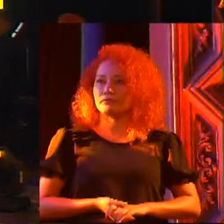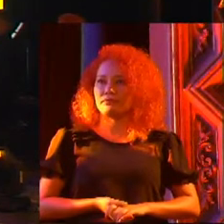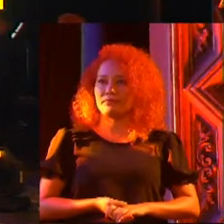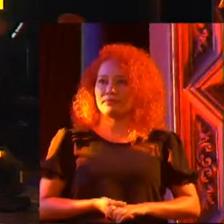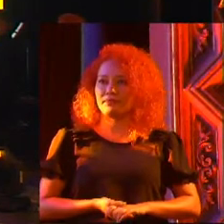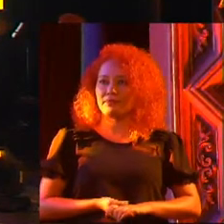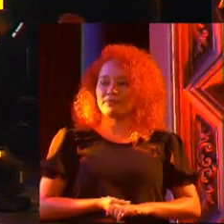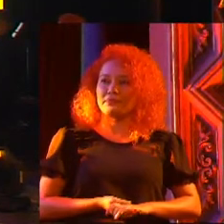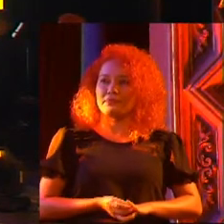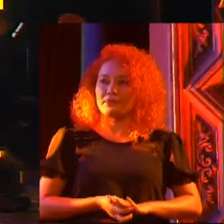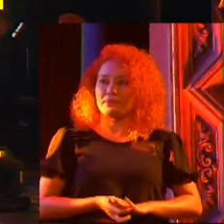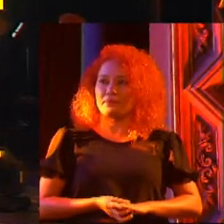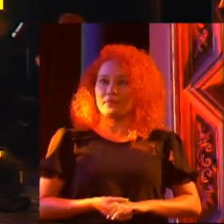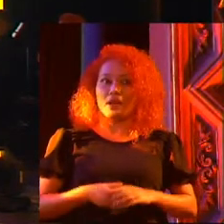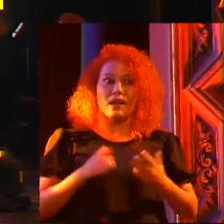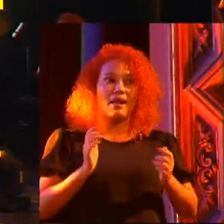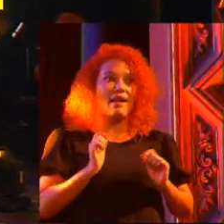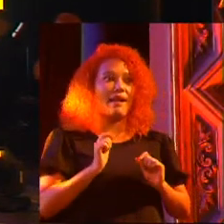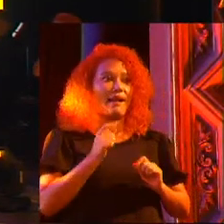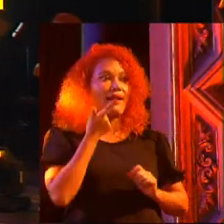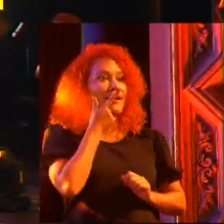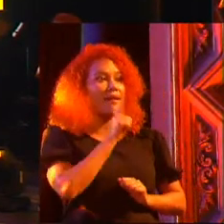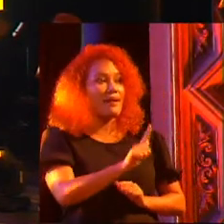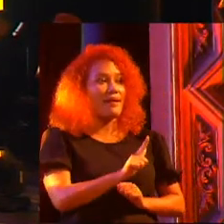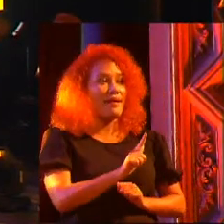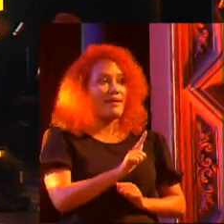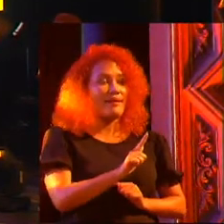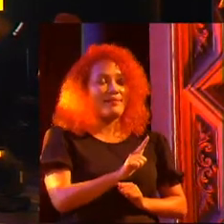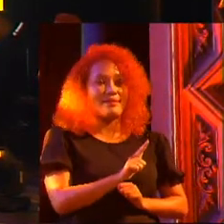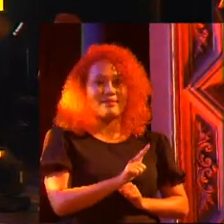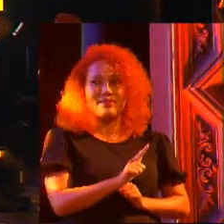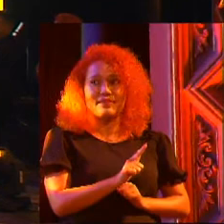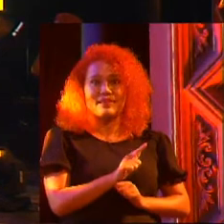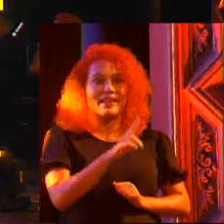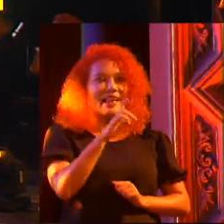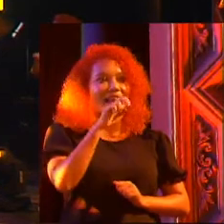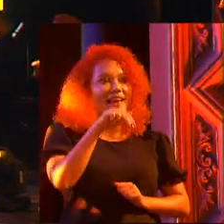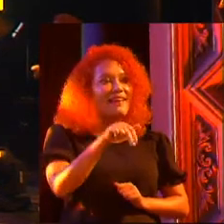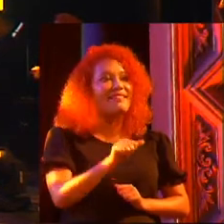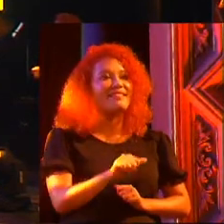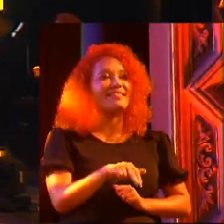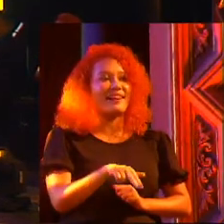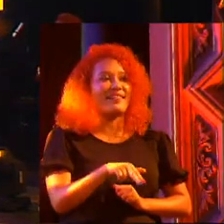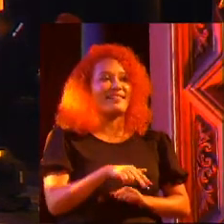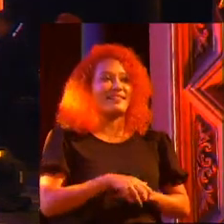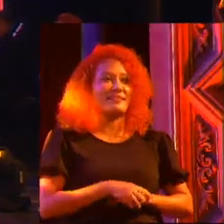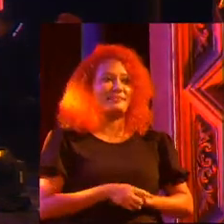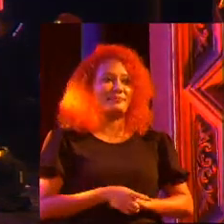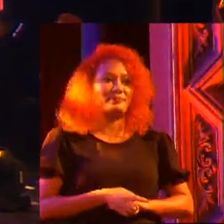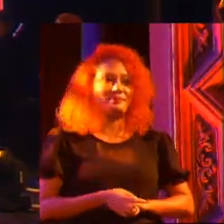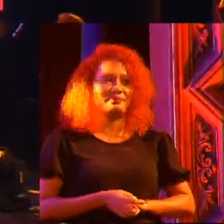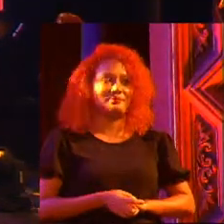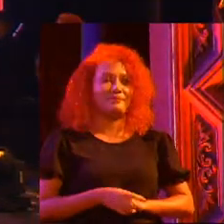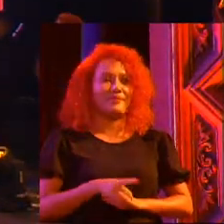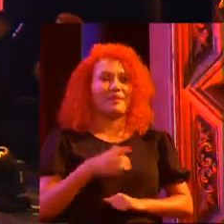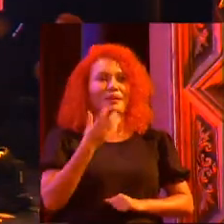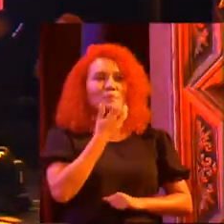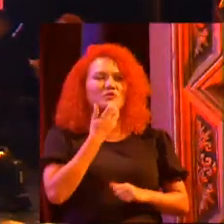Gente, quem levou foi Renan Andrade. Música Tanto